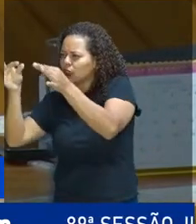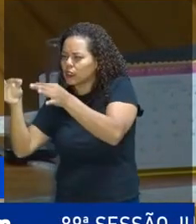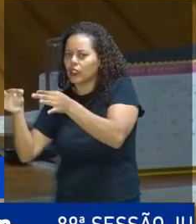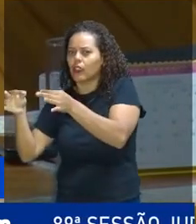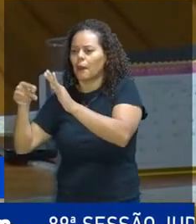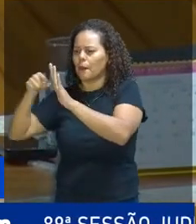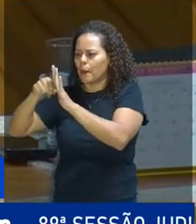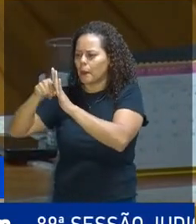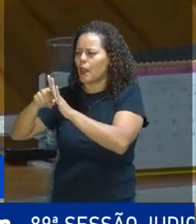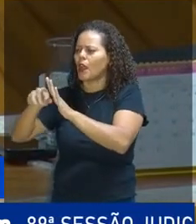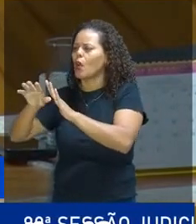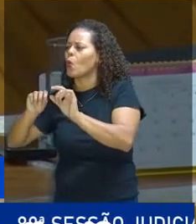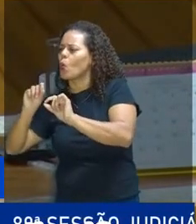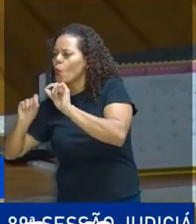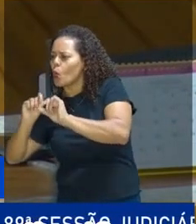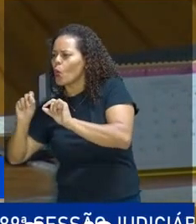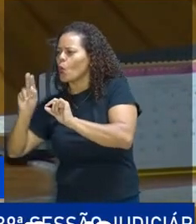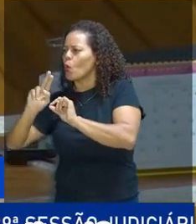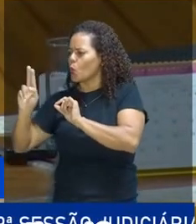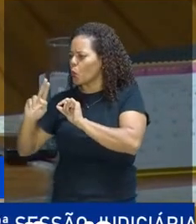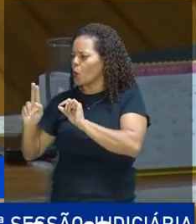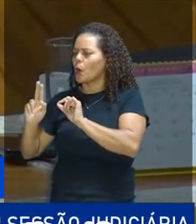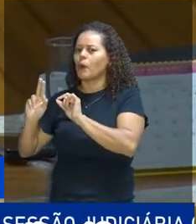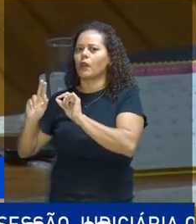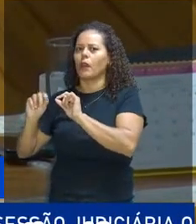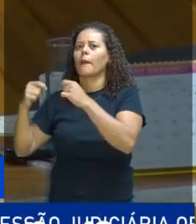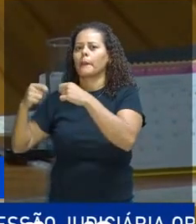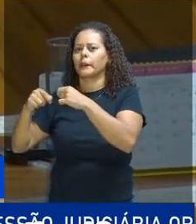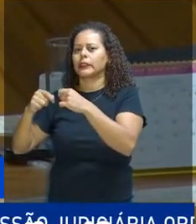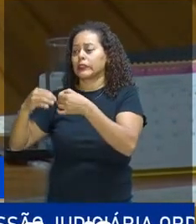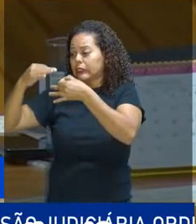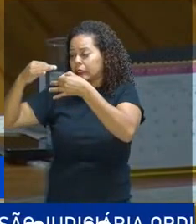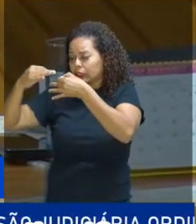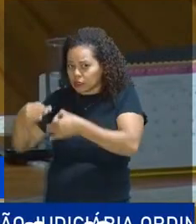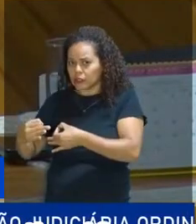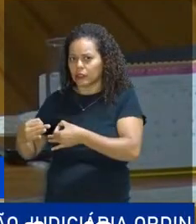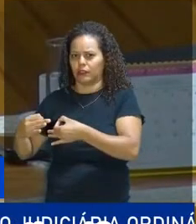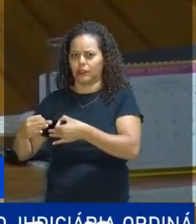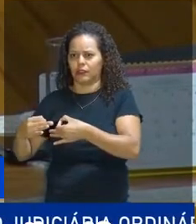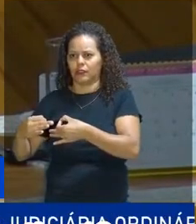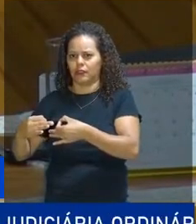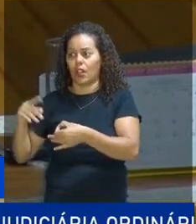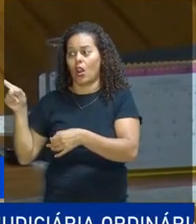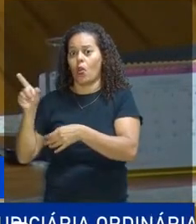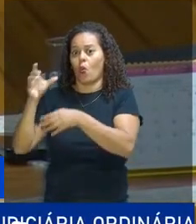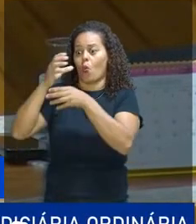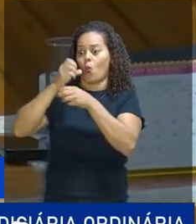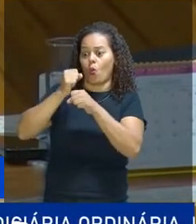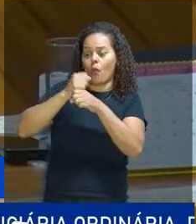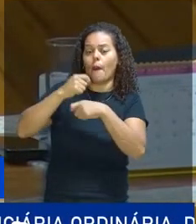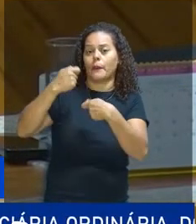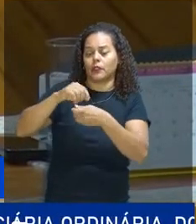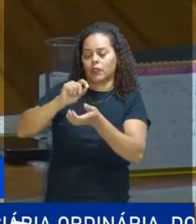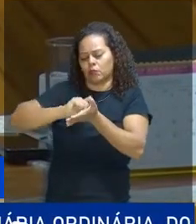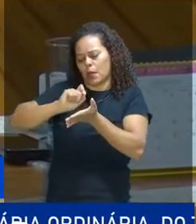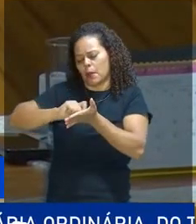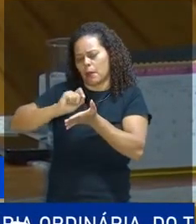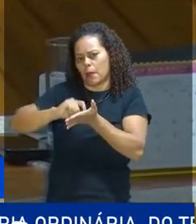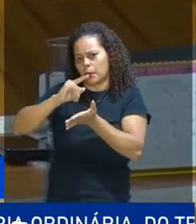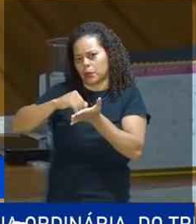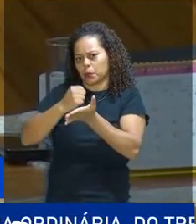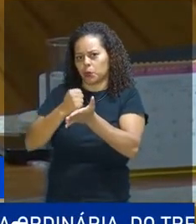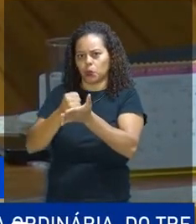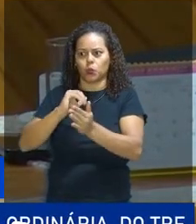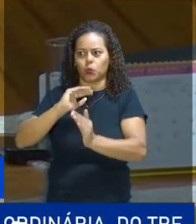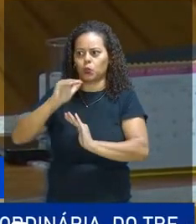pesquisa, com subcontratação, o serviço de outros meios, conforme dispõe o artigo 18, o parágrafo 7º